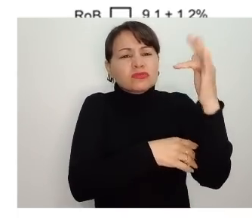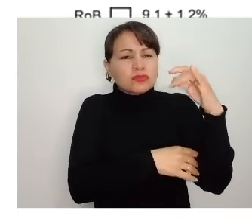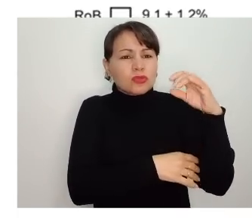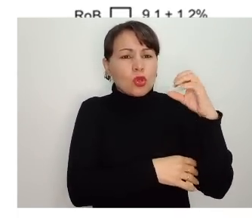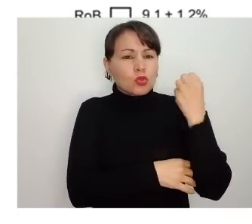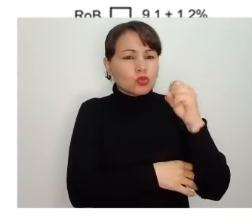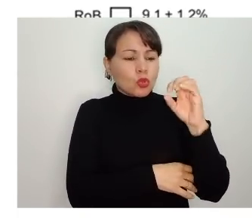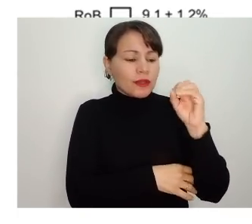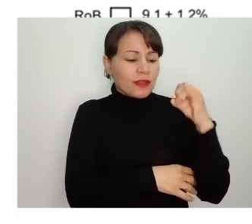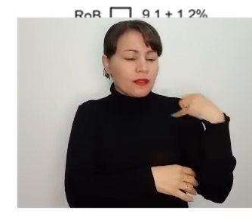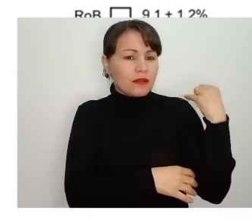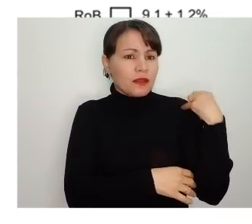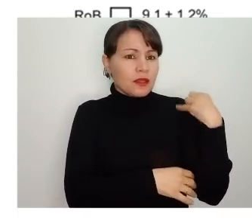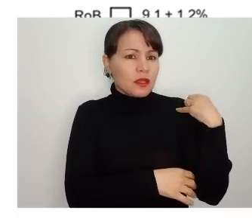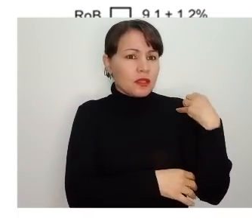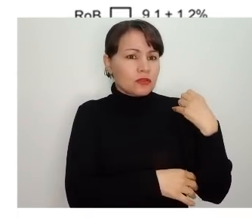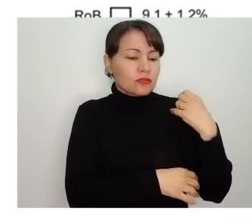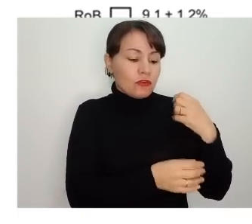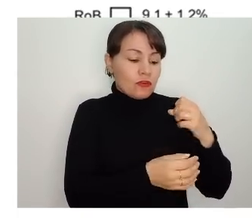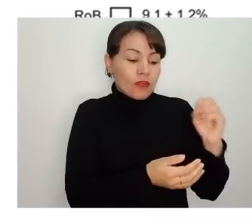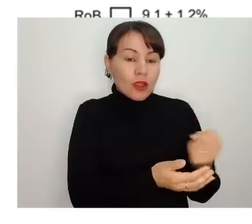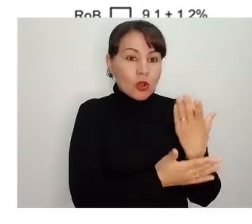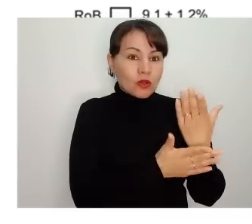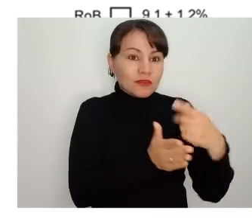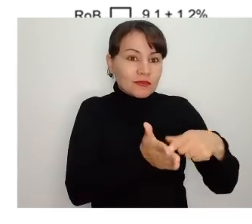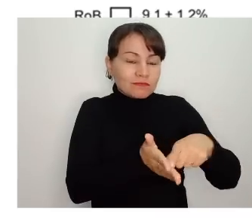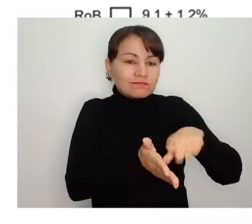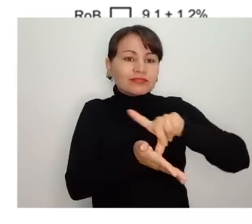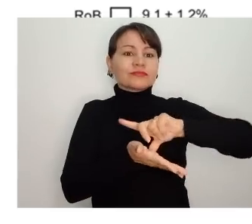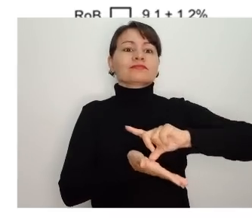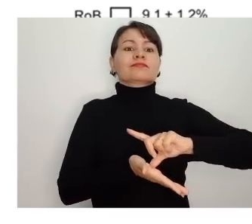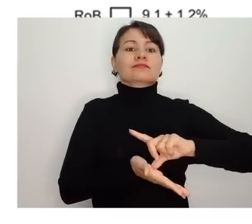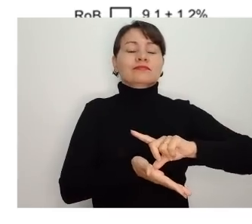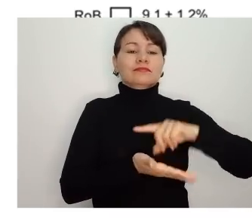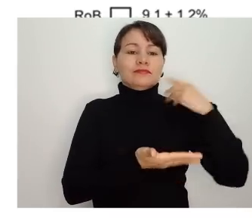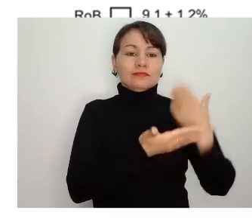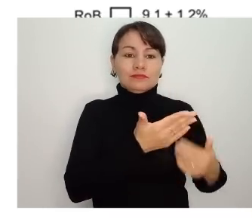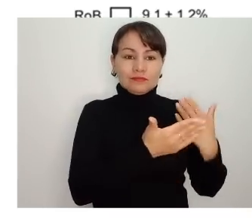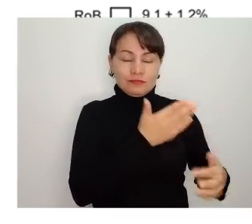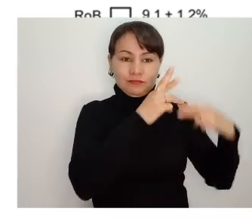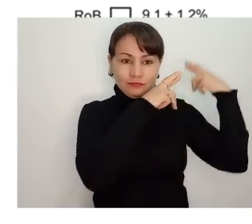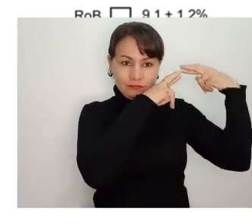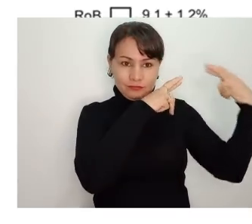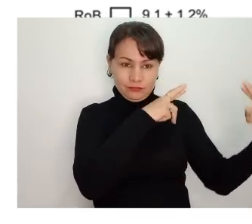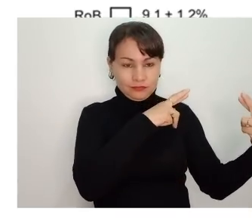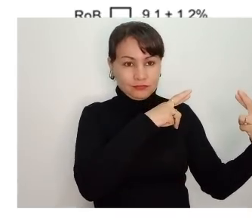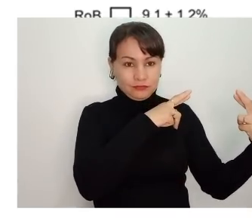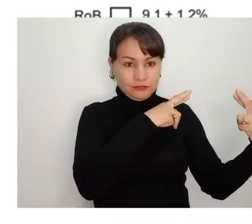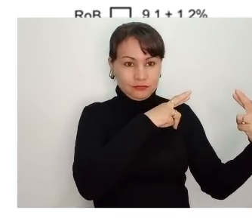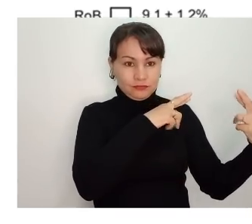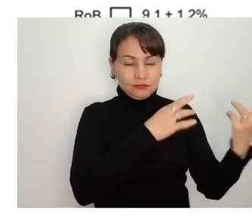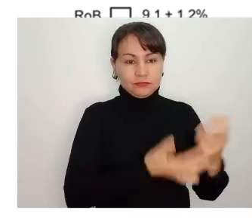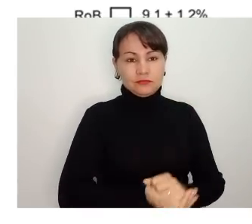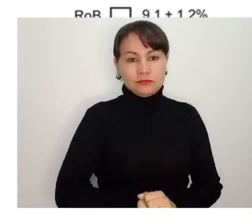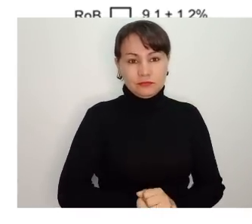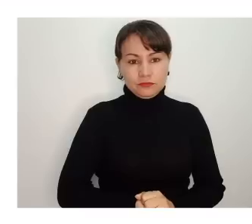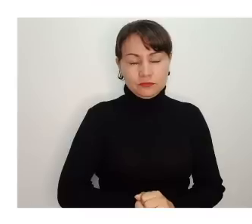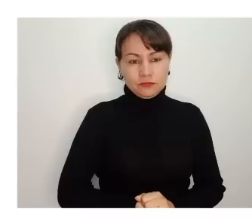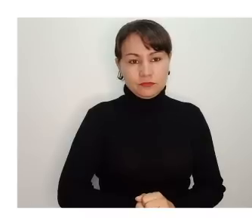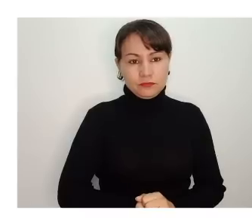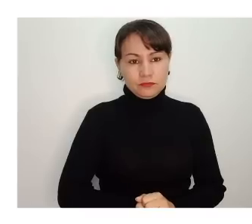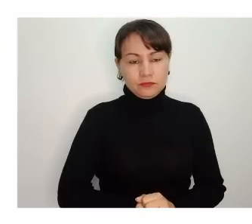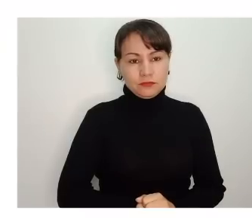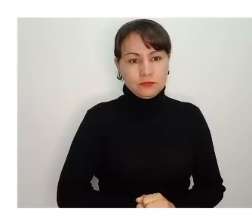demência, claro que vai estar antecipada, vai estar mais precoce no seu organismo.